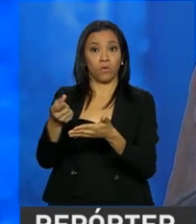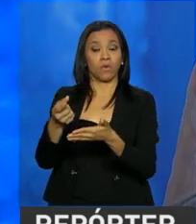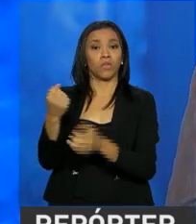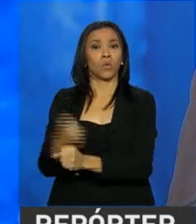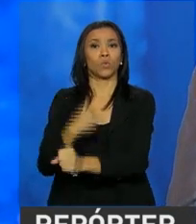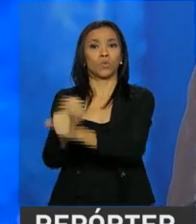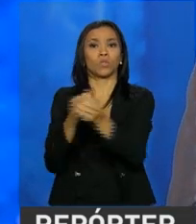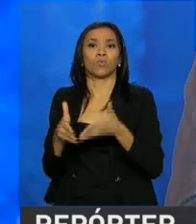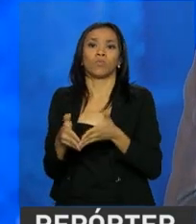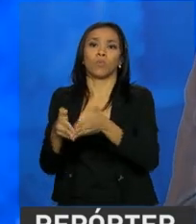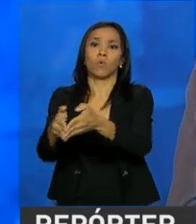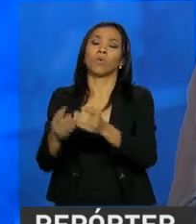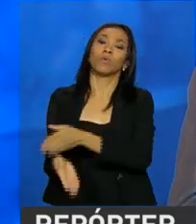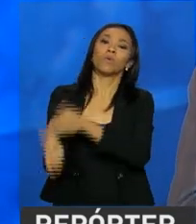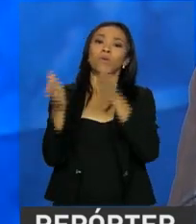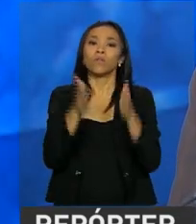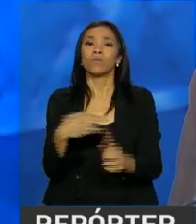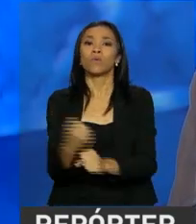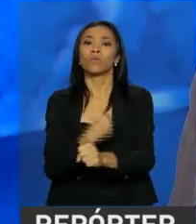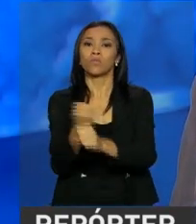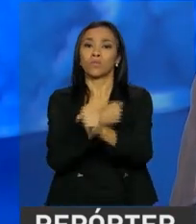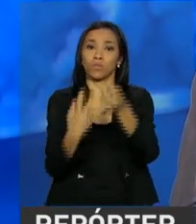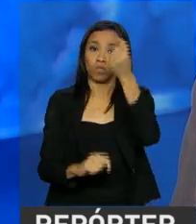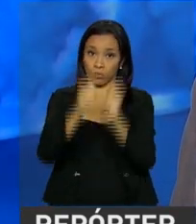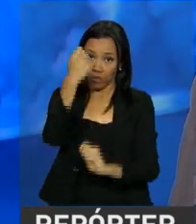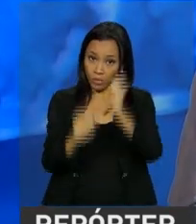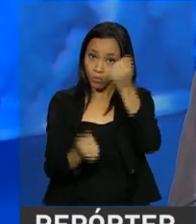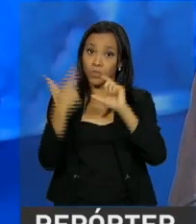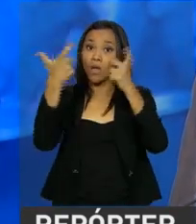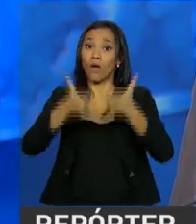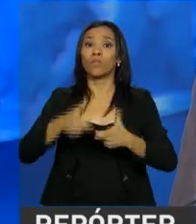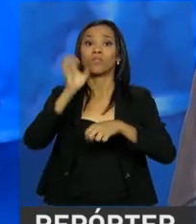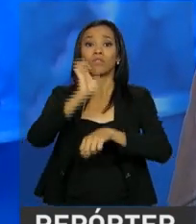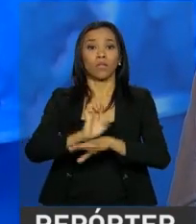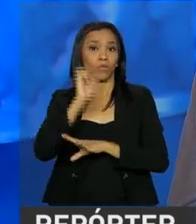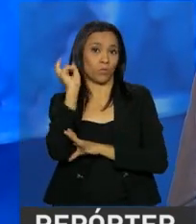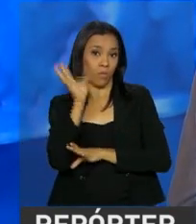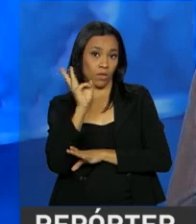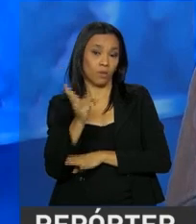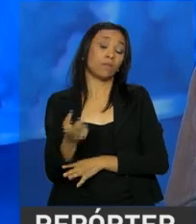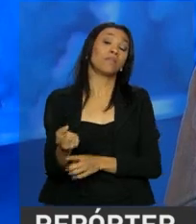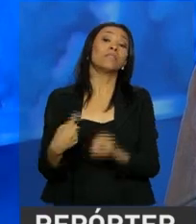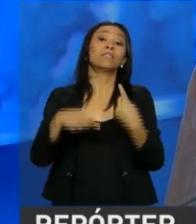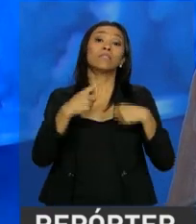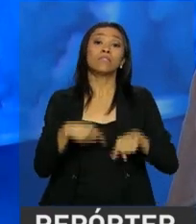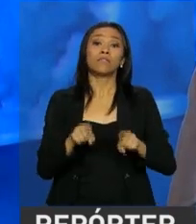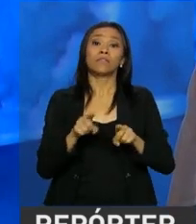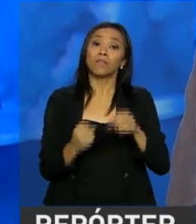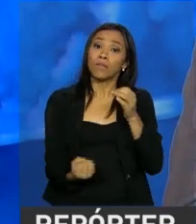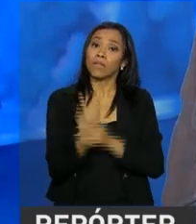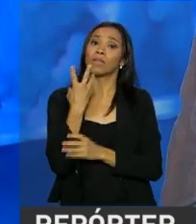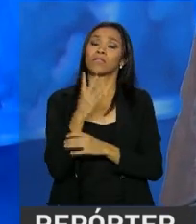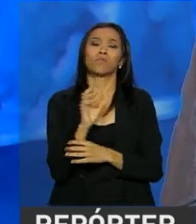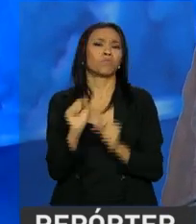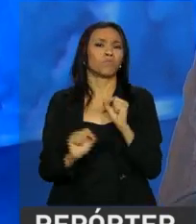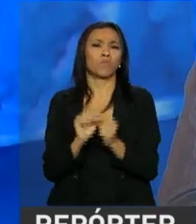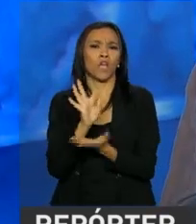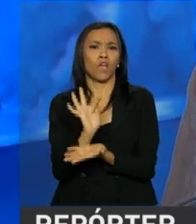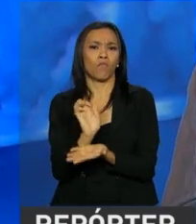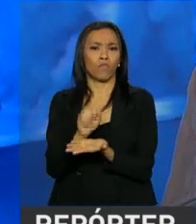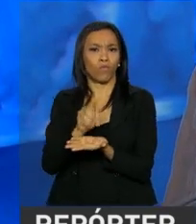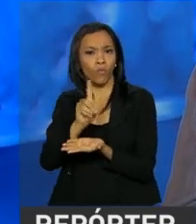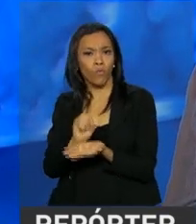porto e na construção de uma indústria siderúrgica no Maranhão. E também a criação de um fundo para financiar projetos